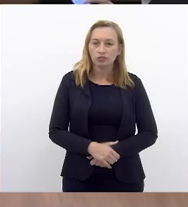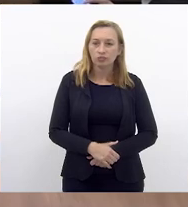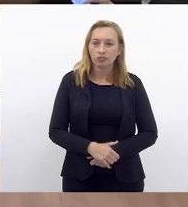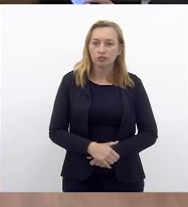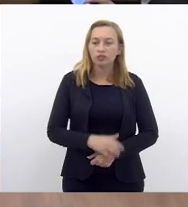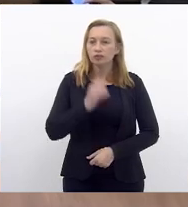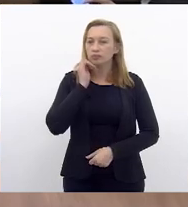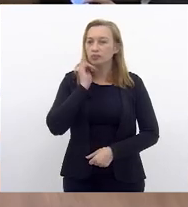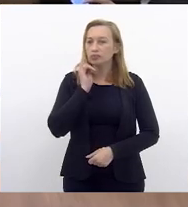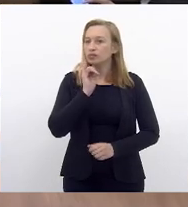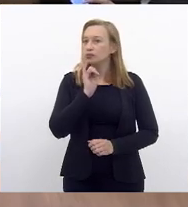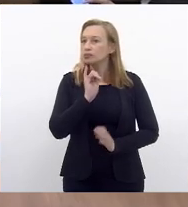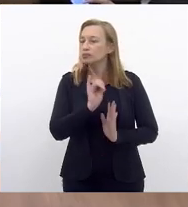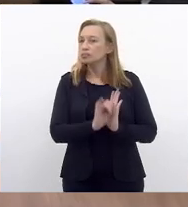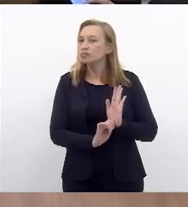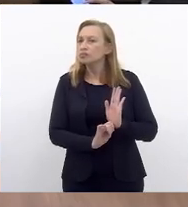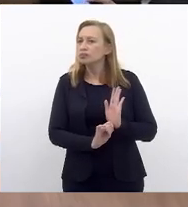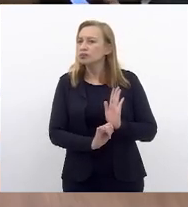Relatório.